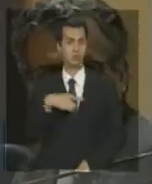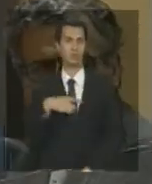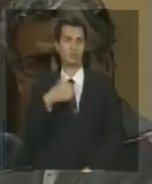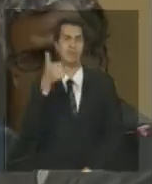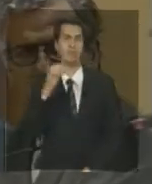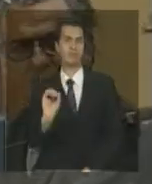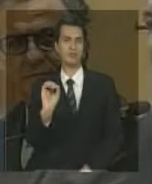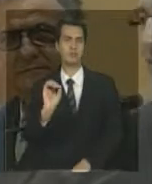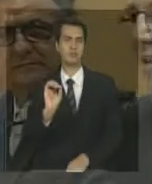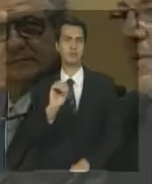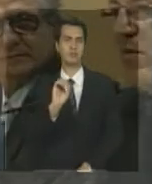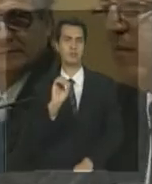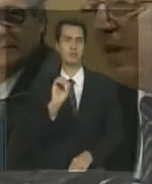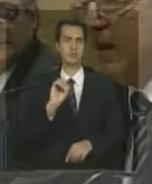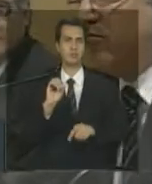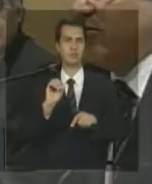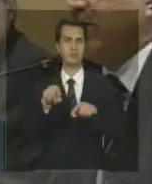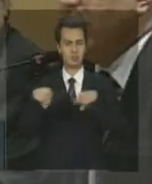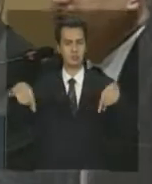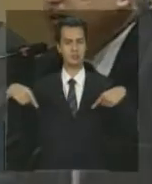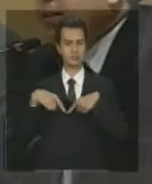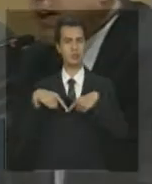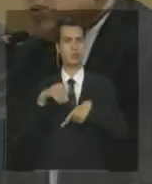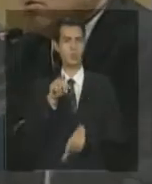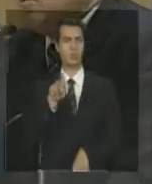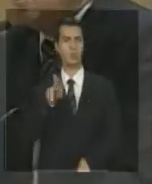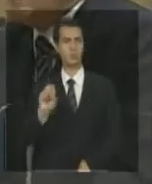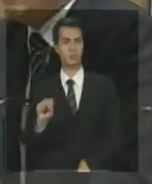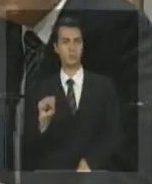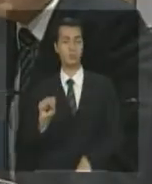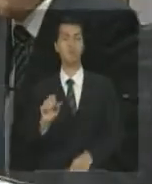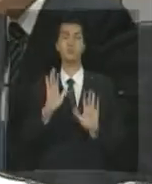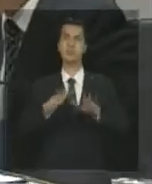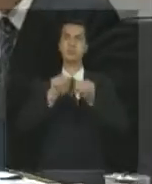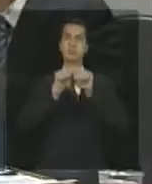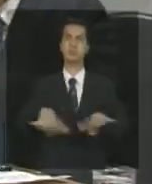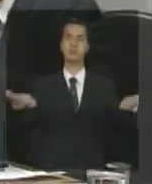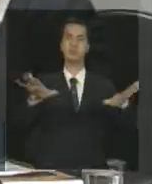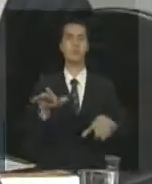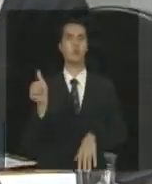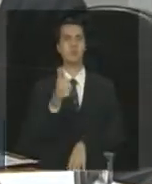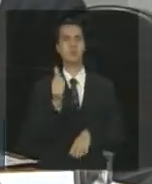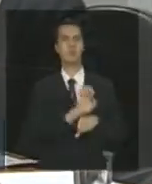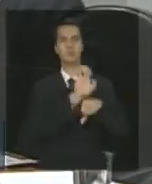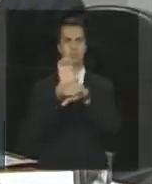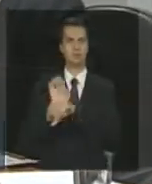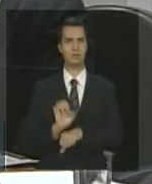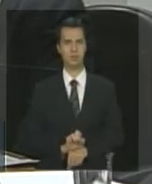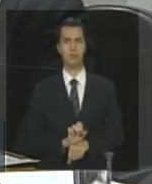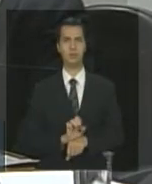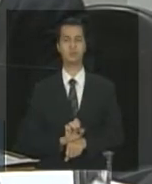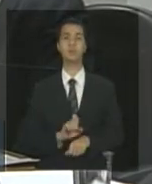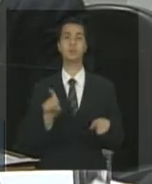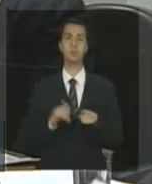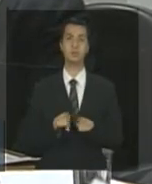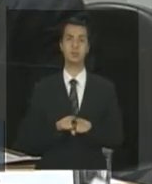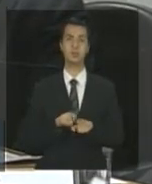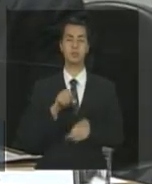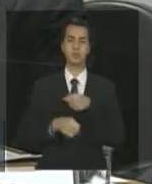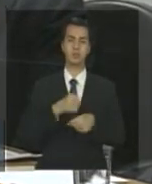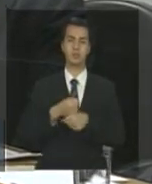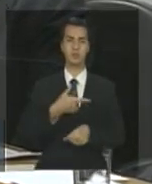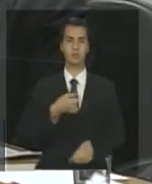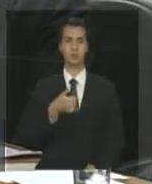35 OPOs já em funcionamento pleno e 11 estados em 2011 e 16 OPOs em 2011 que